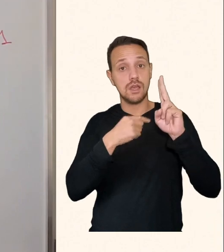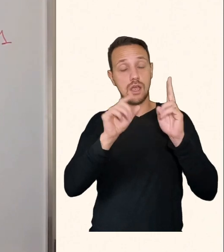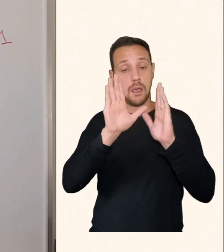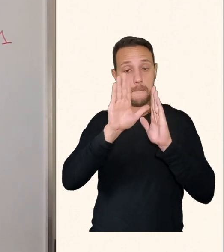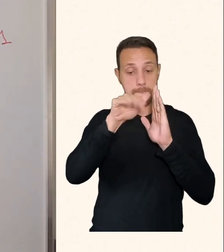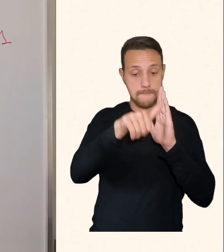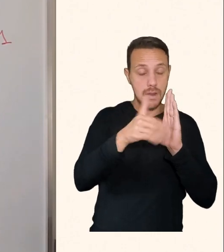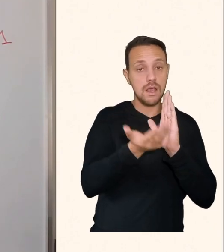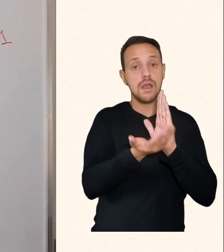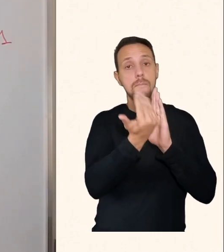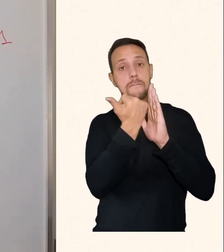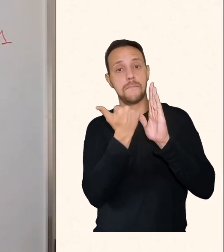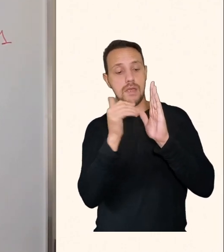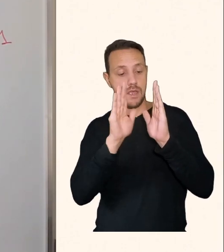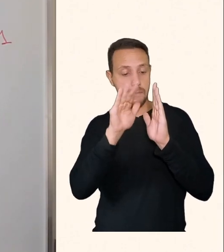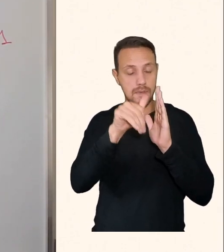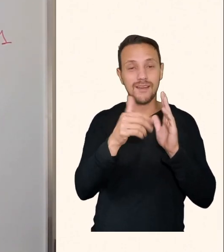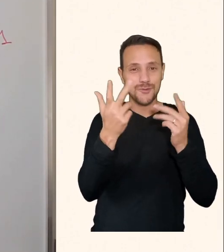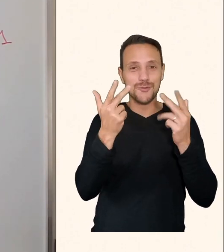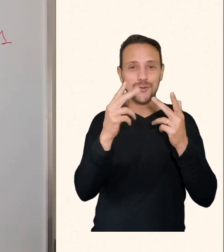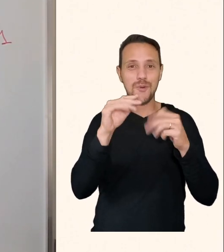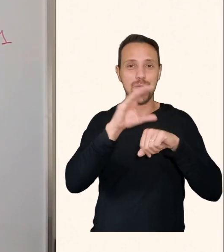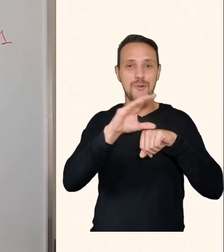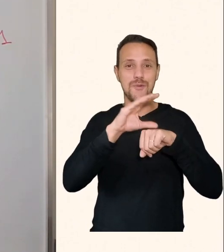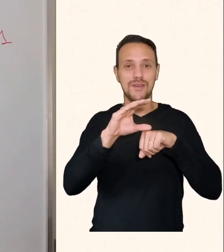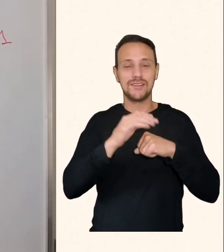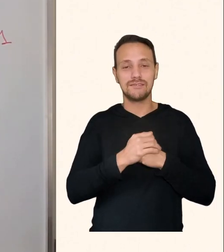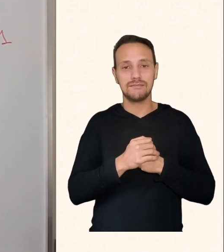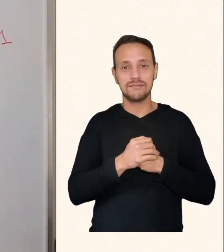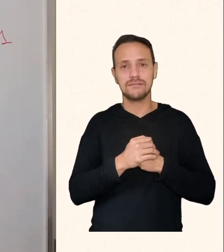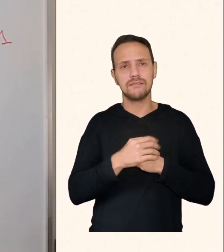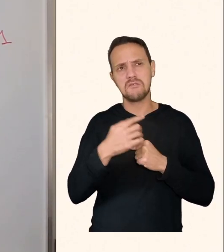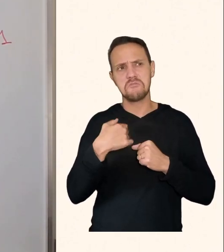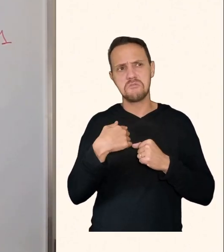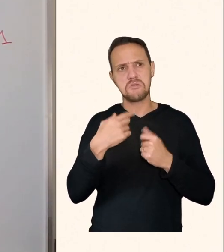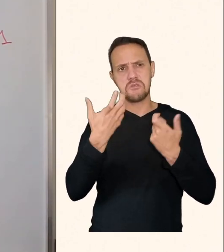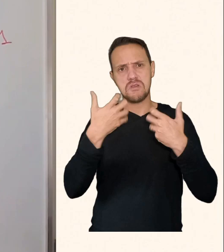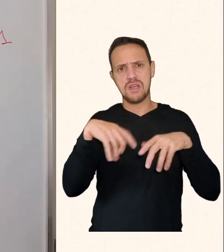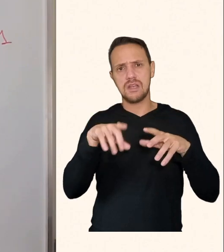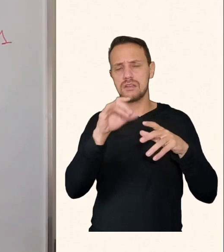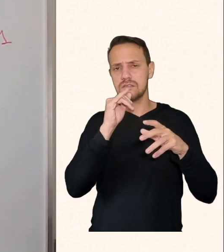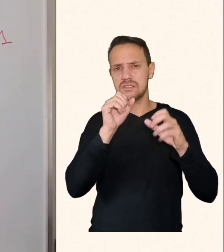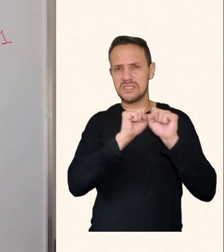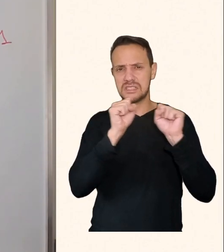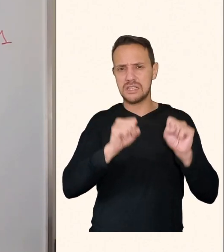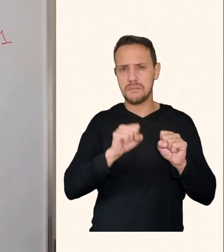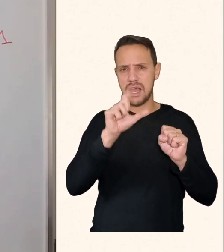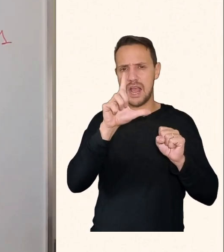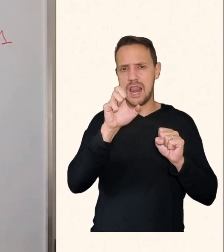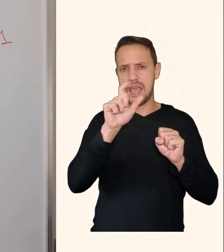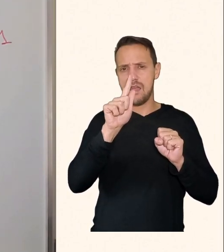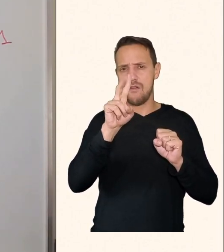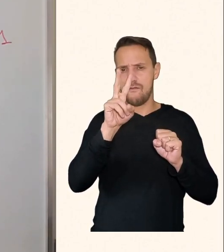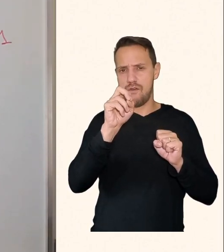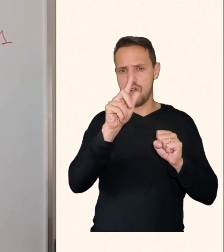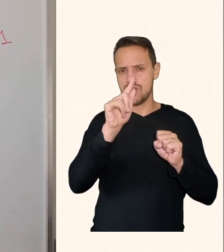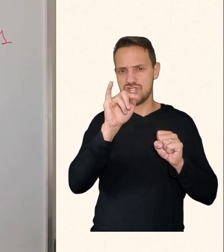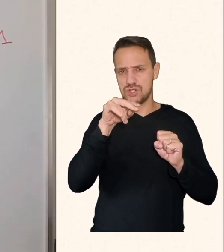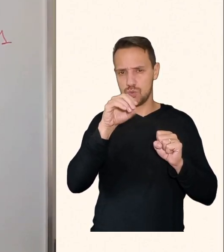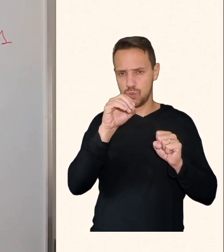ia falar do sistema levógeno e destrógeno, mas o sistema levógeno acho que não vai trazer nada de novo para vocês,